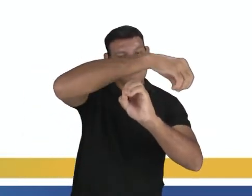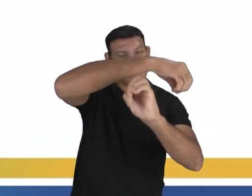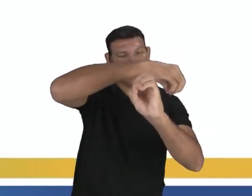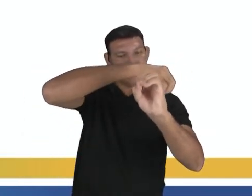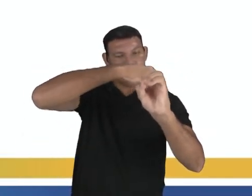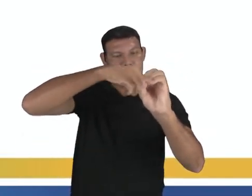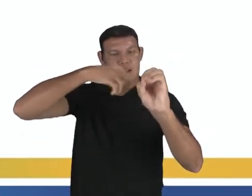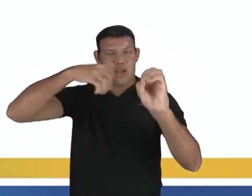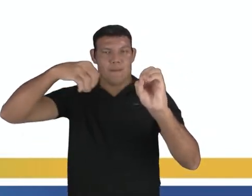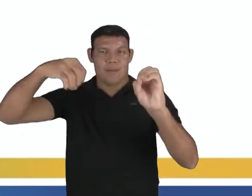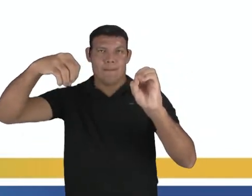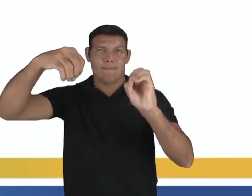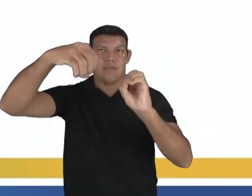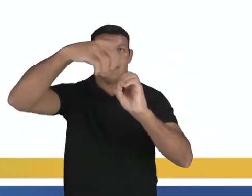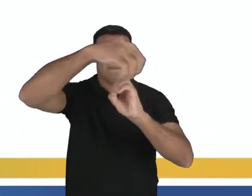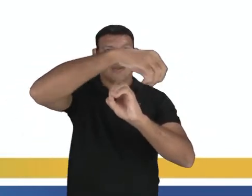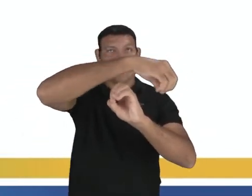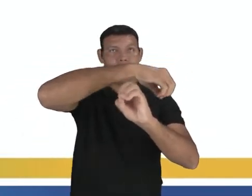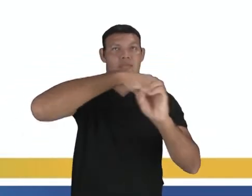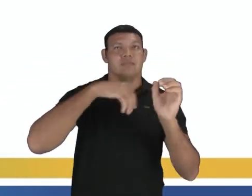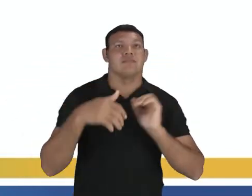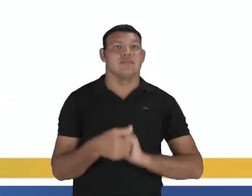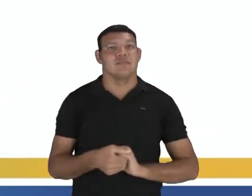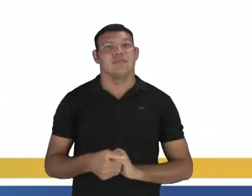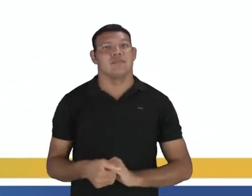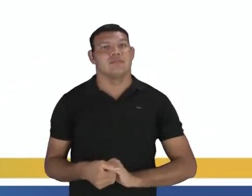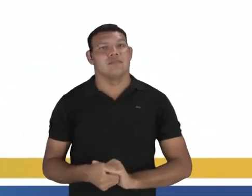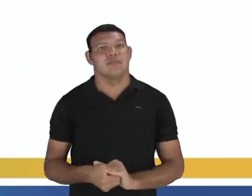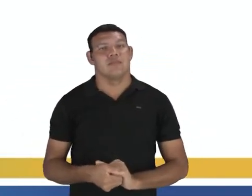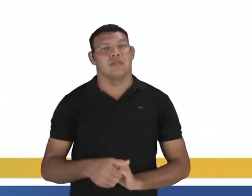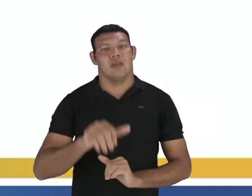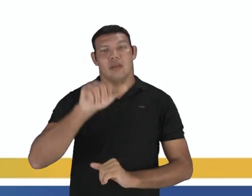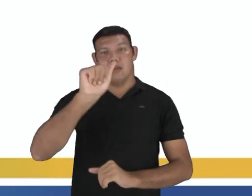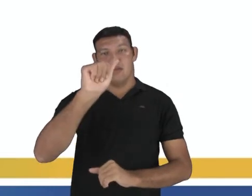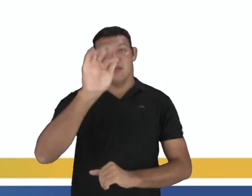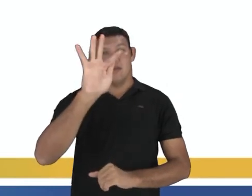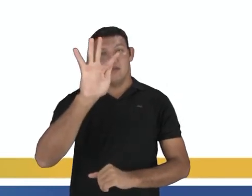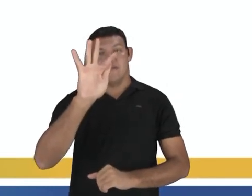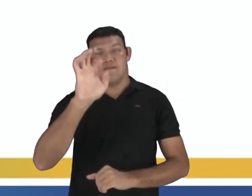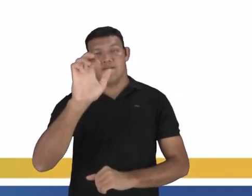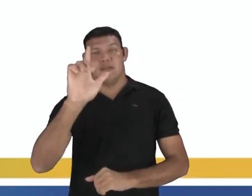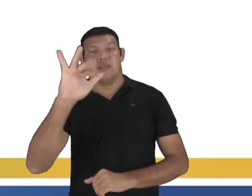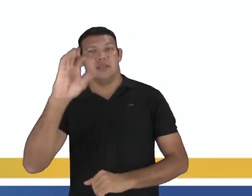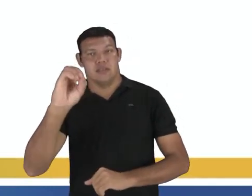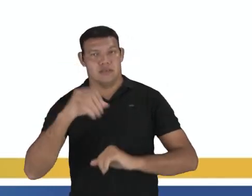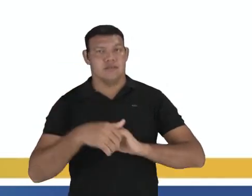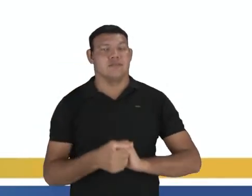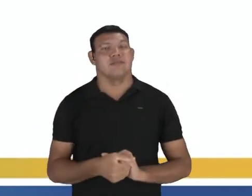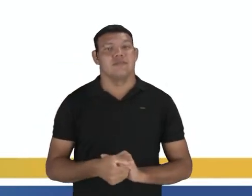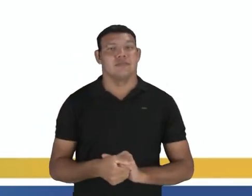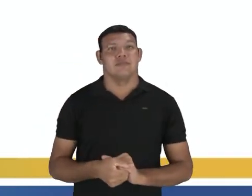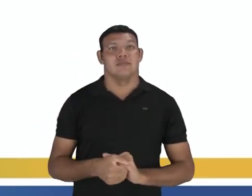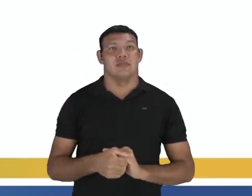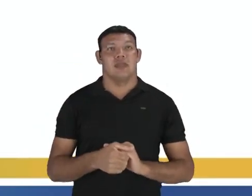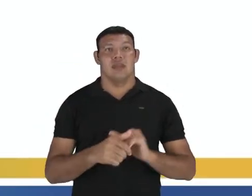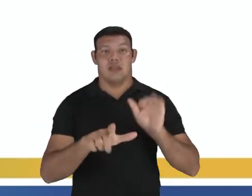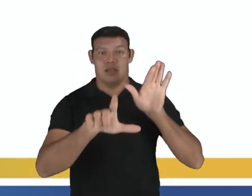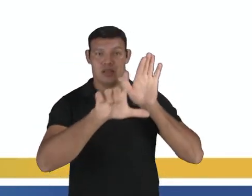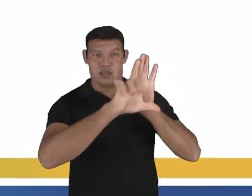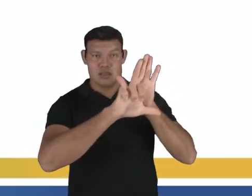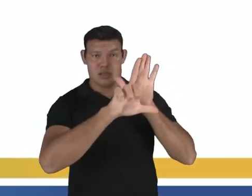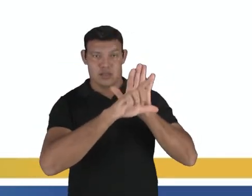esse ponto, como está mostrado na figura aí mais afastado, seria então o afélio. Então, a primeira lei, resumidamente, seria o